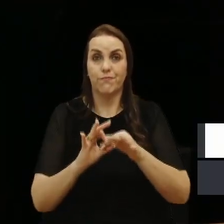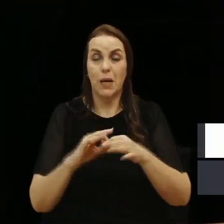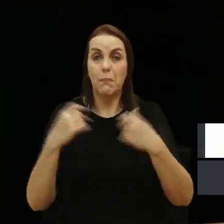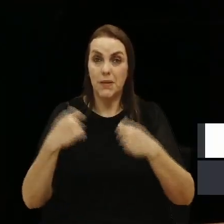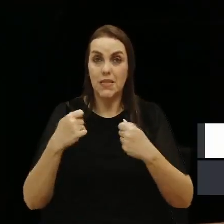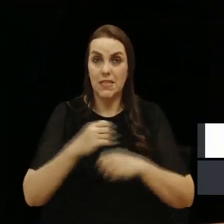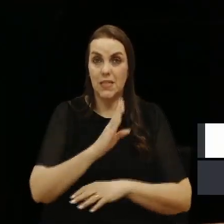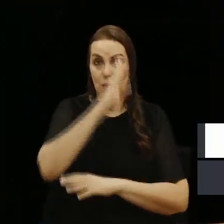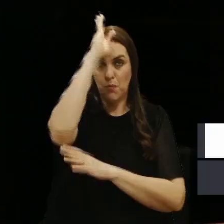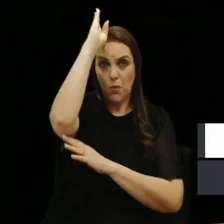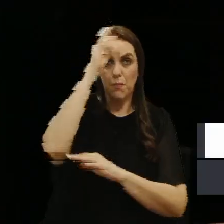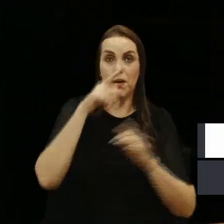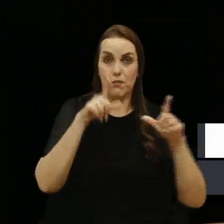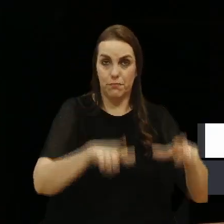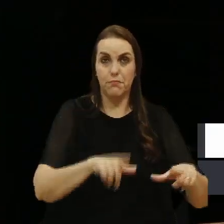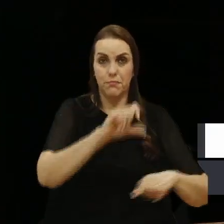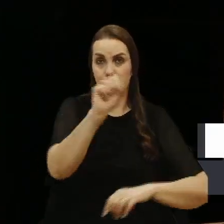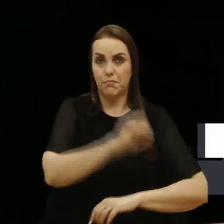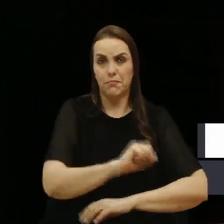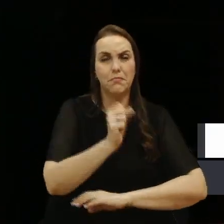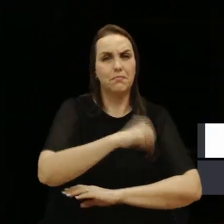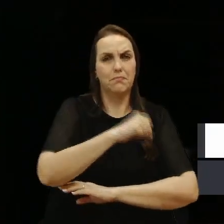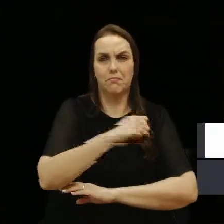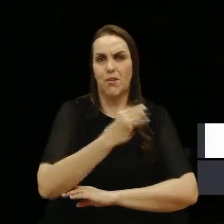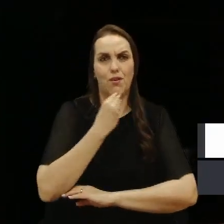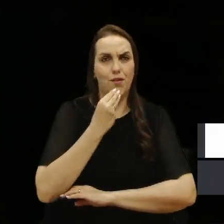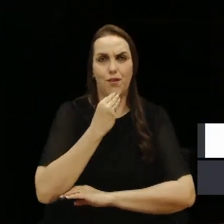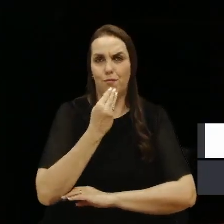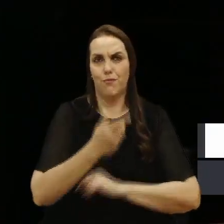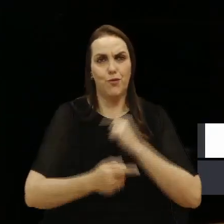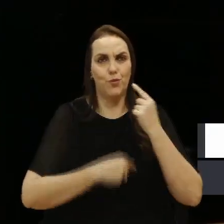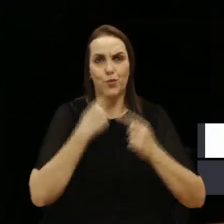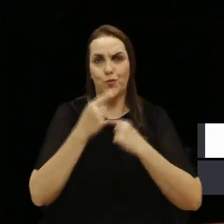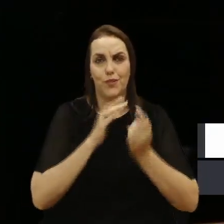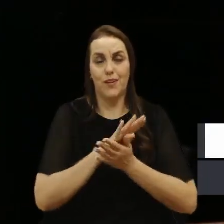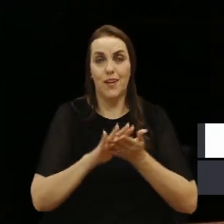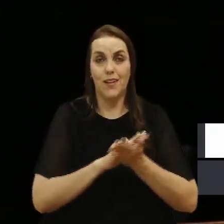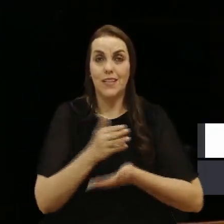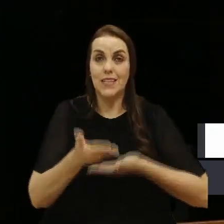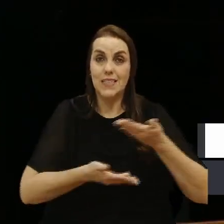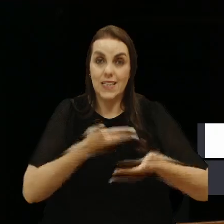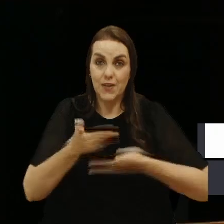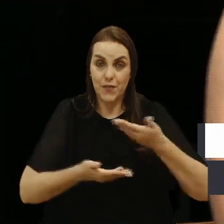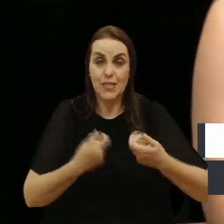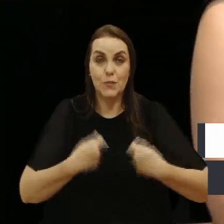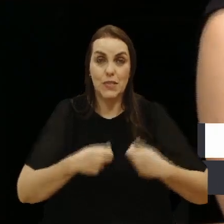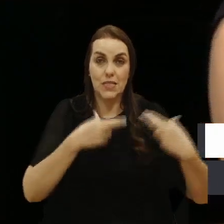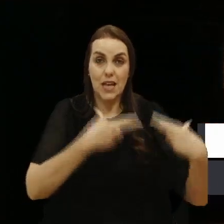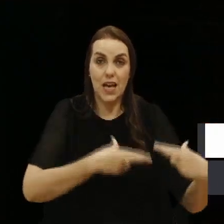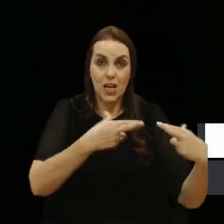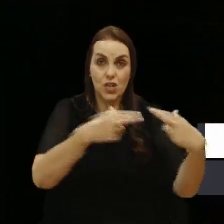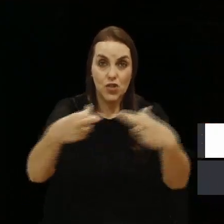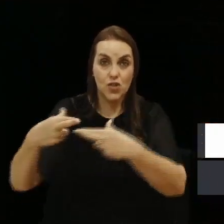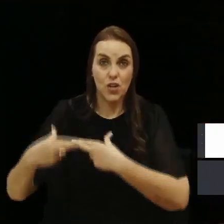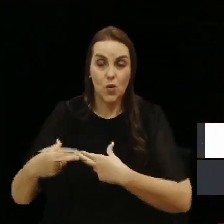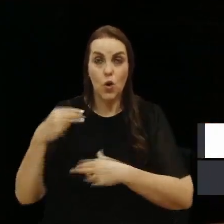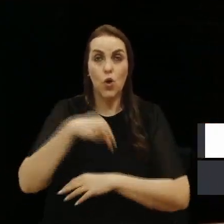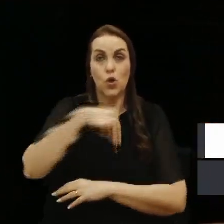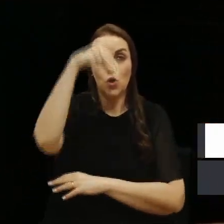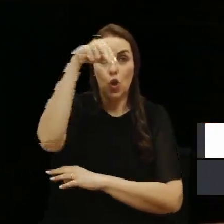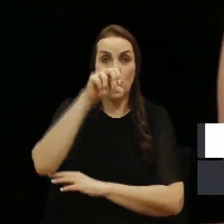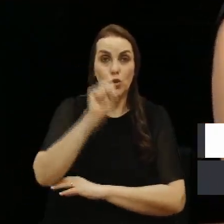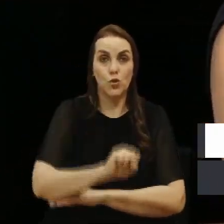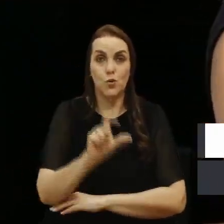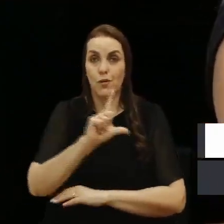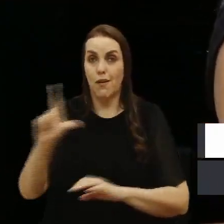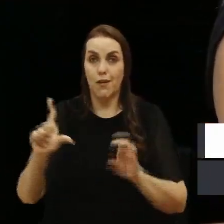na região sul, sim, sem dúvidas nenhuma. Os serviços precisam cada vez mais estarem regionalizados. A região norte, sul, leste,